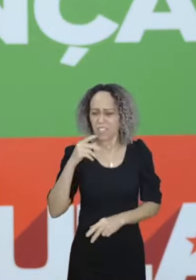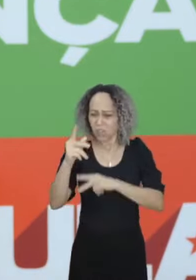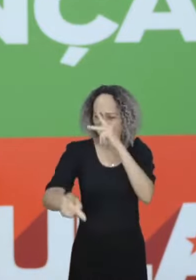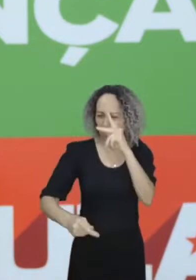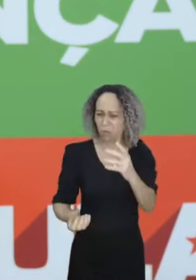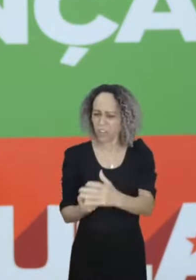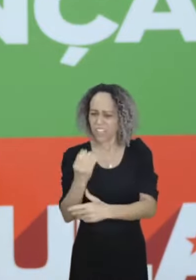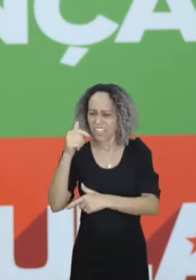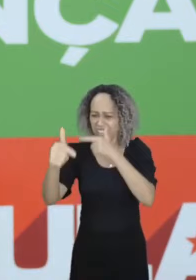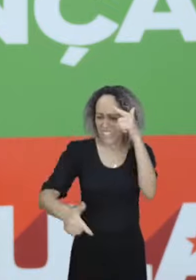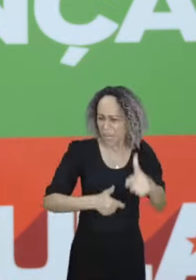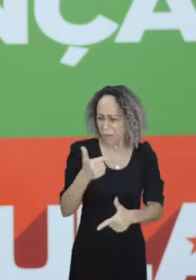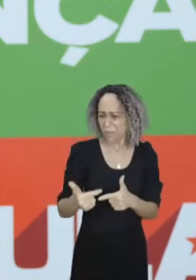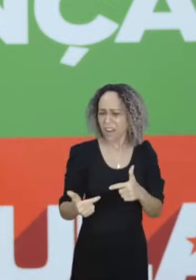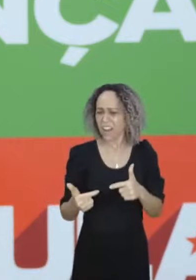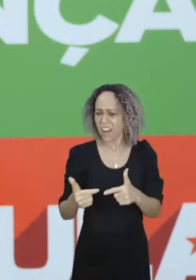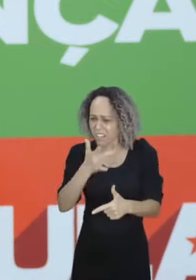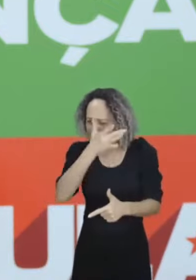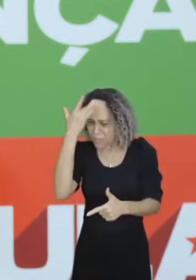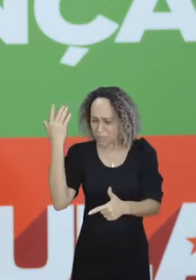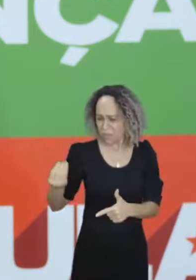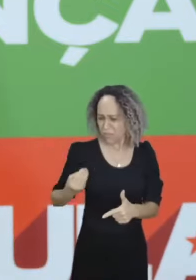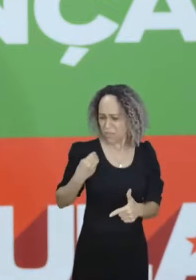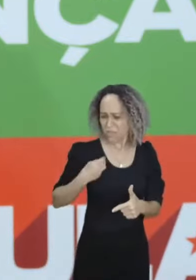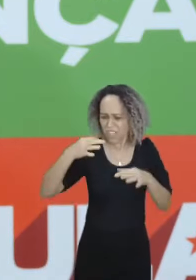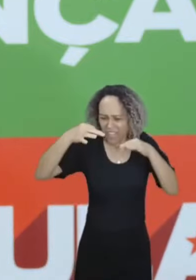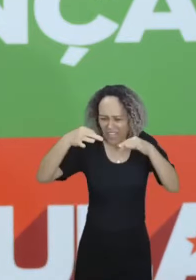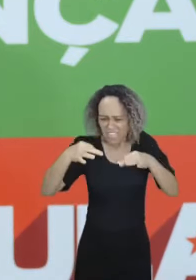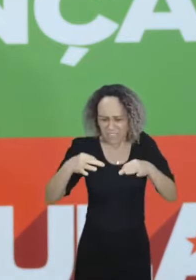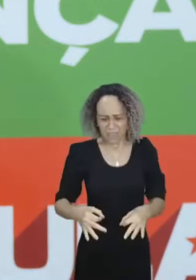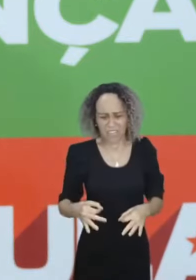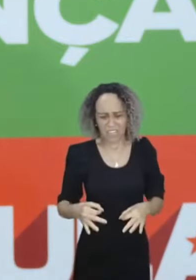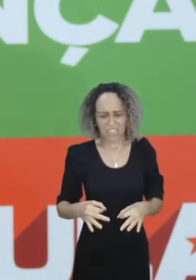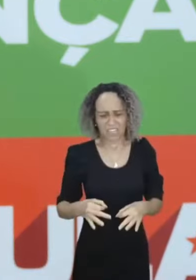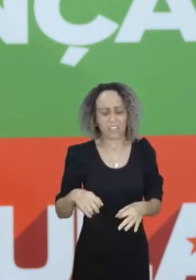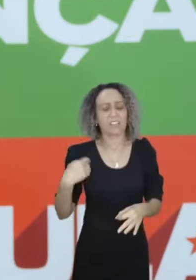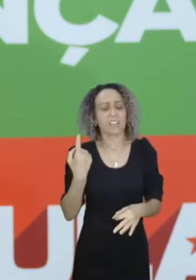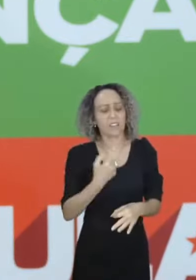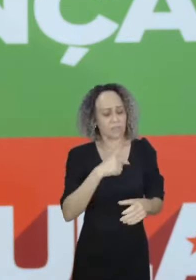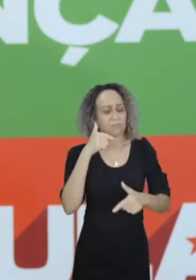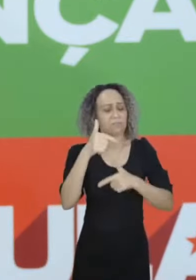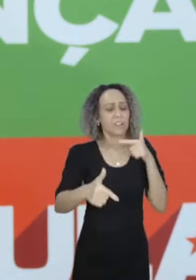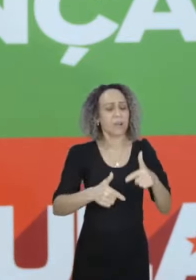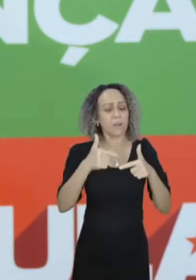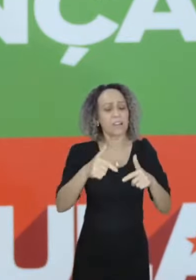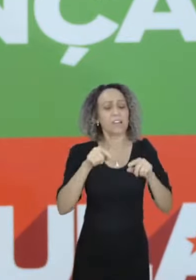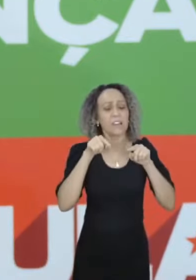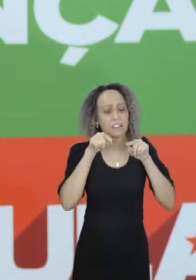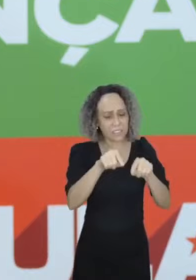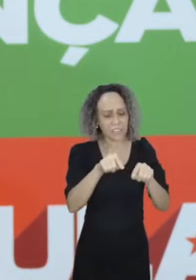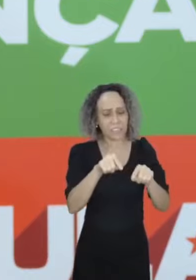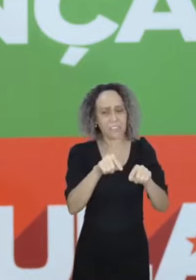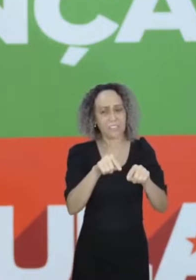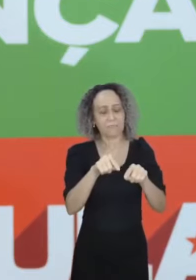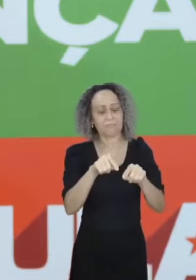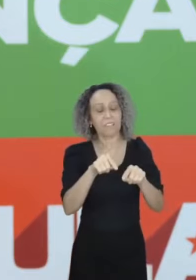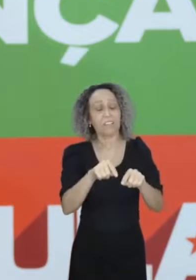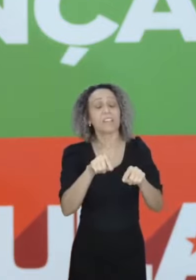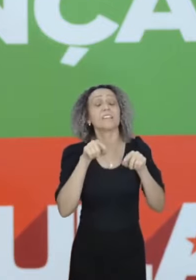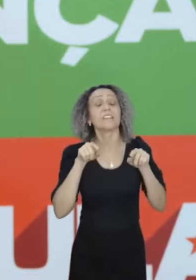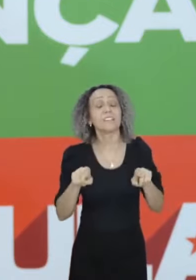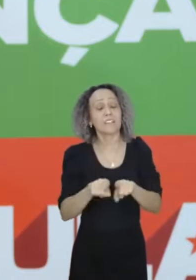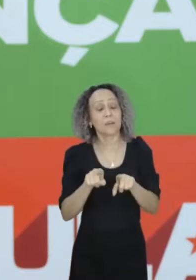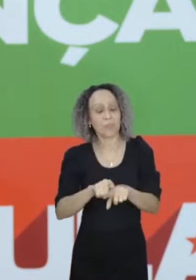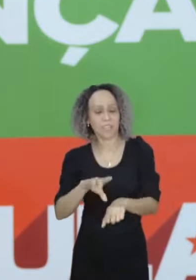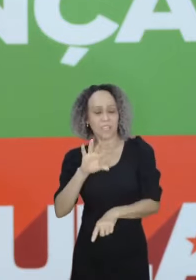pessoas, é uma das formas que a gente vai trabalhar e vai, inclusive, melhorar a vida da polícia, porque ela não vai ter que ter